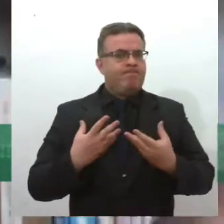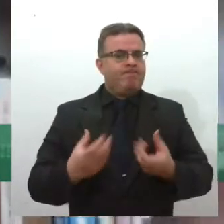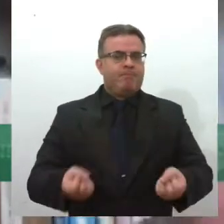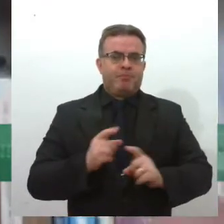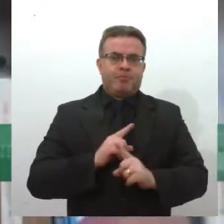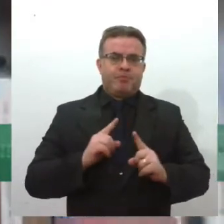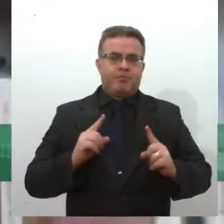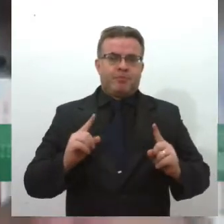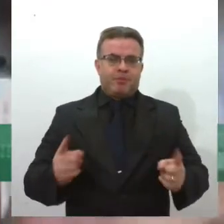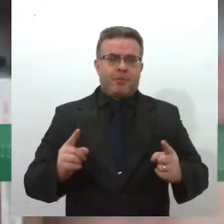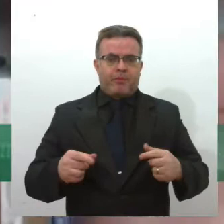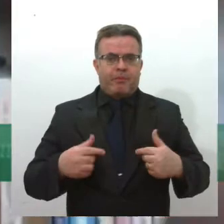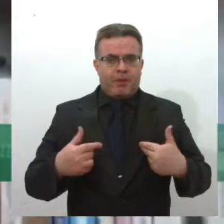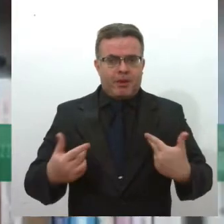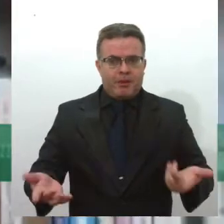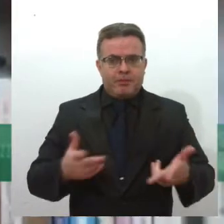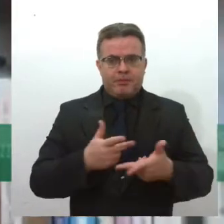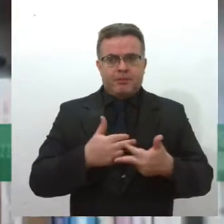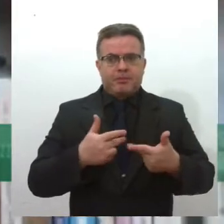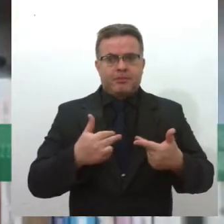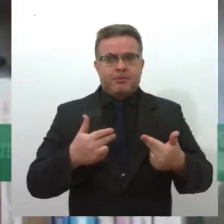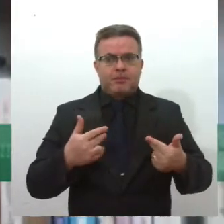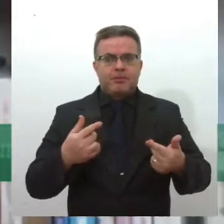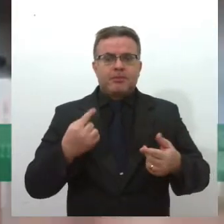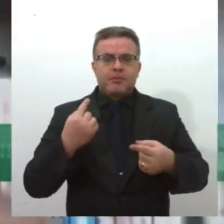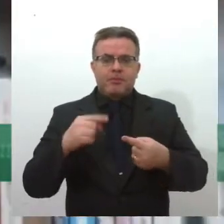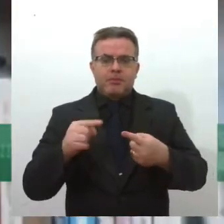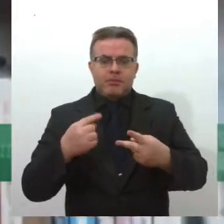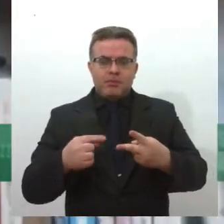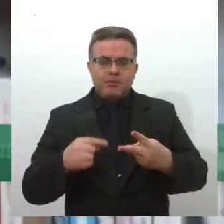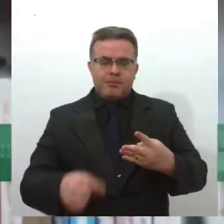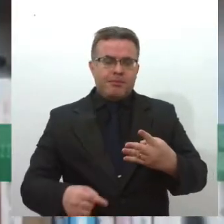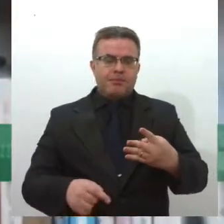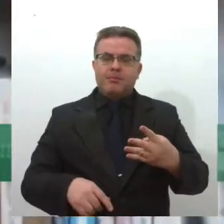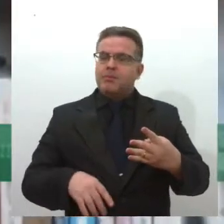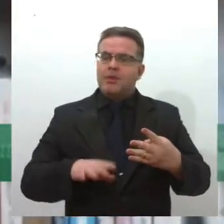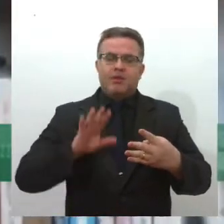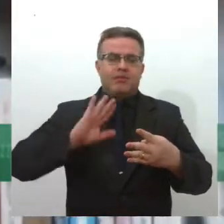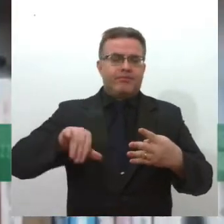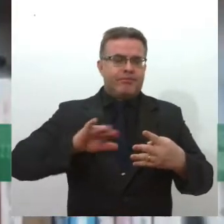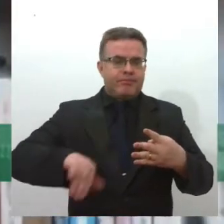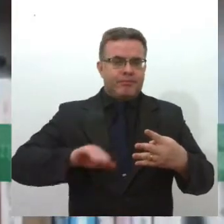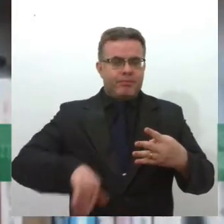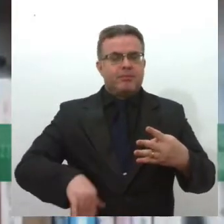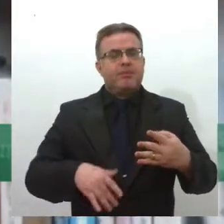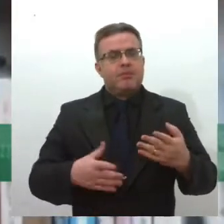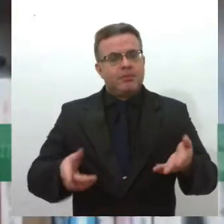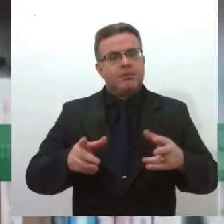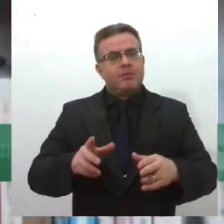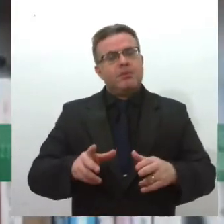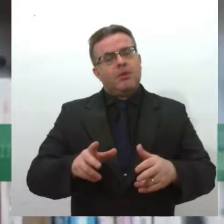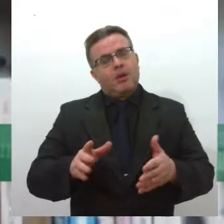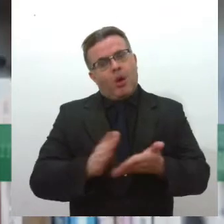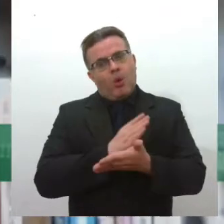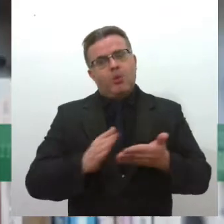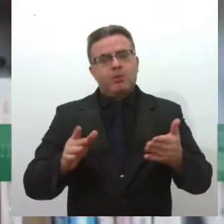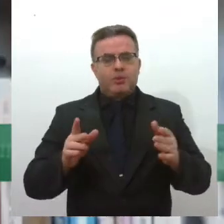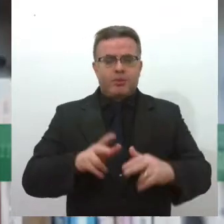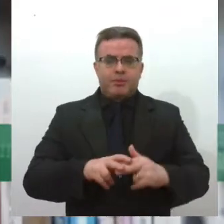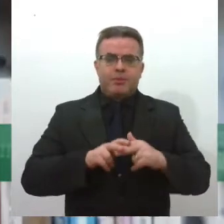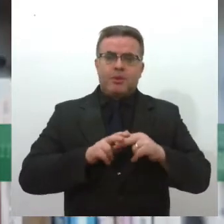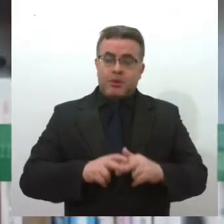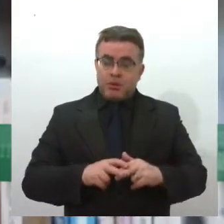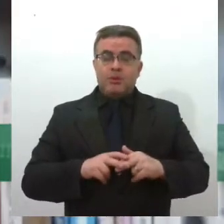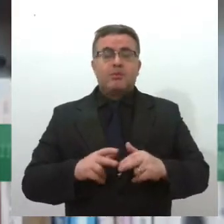Muito poucos aspectos foram minimizados no Senado e, infelizmente, a minha conclusão é